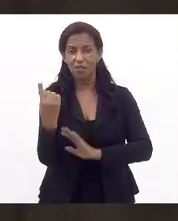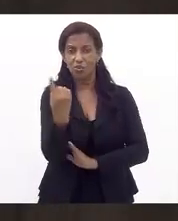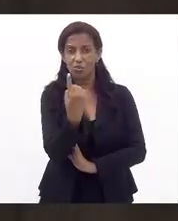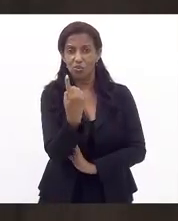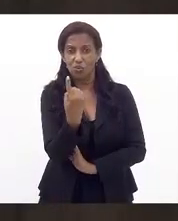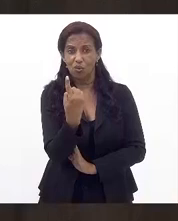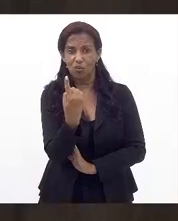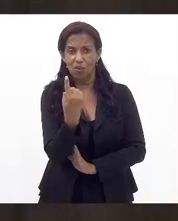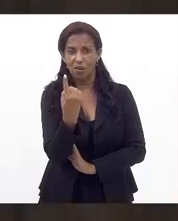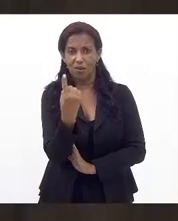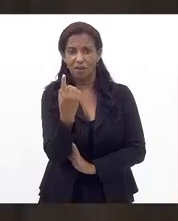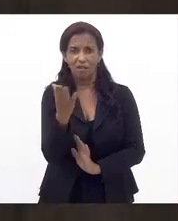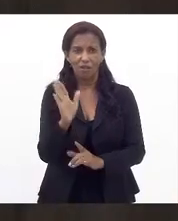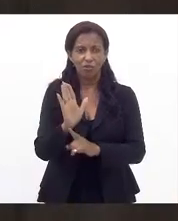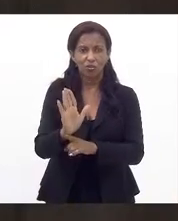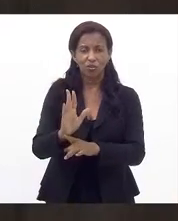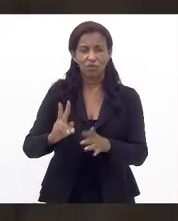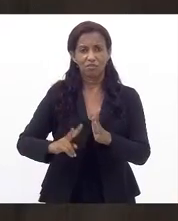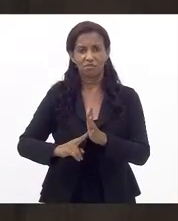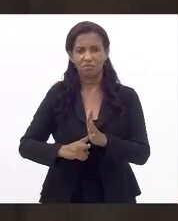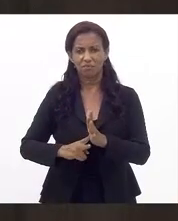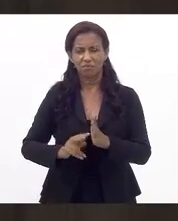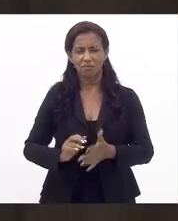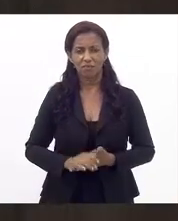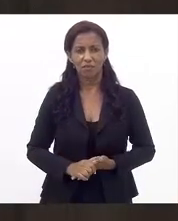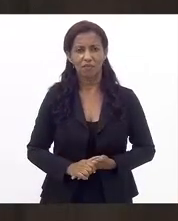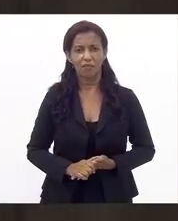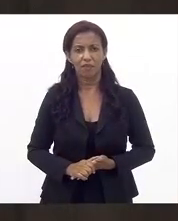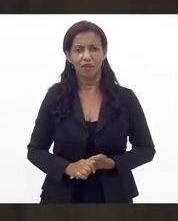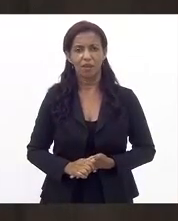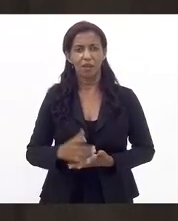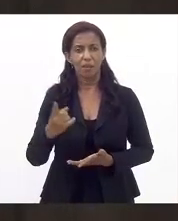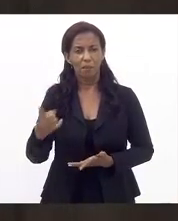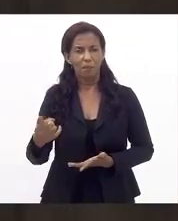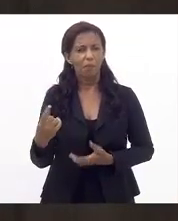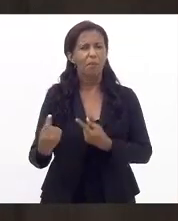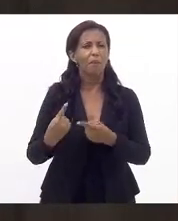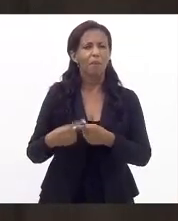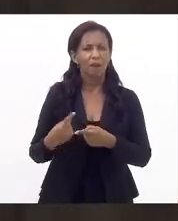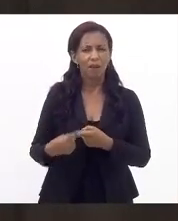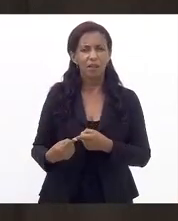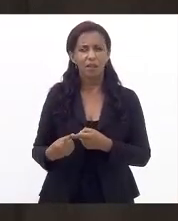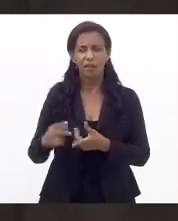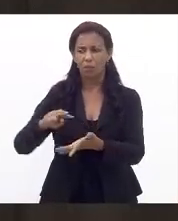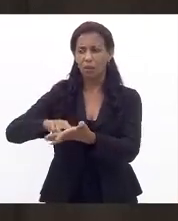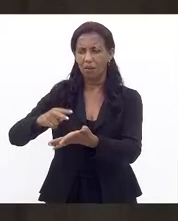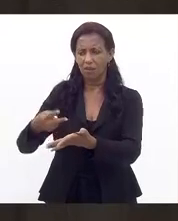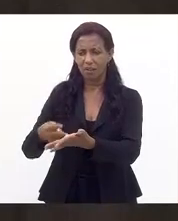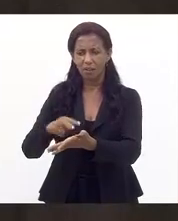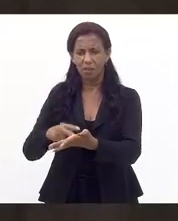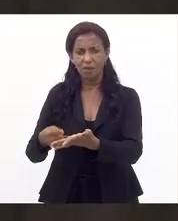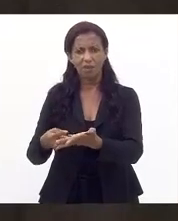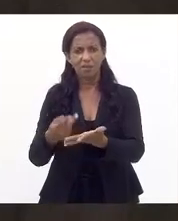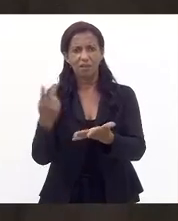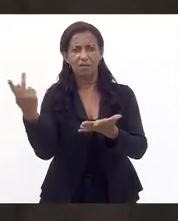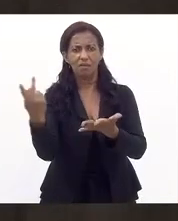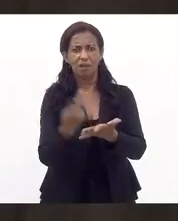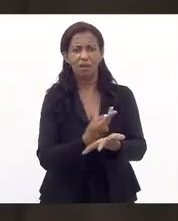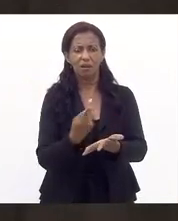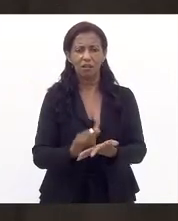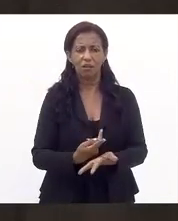essa a intenção dos indicados oficiais para que para se expor lugar com uma interpretação que vem ocorrendo